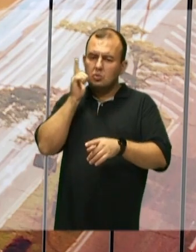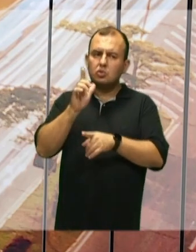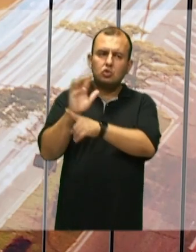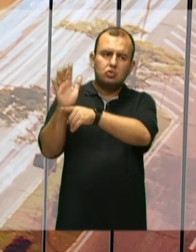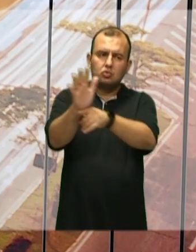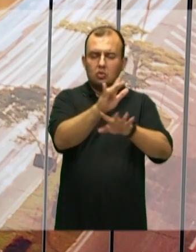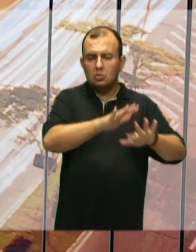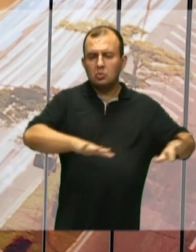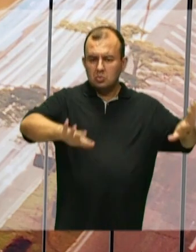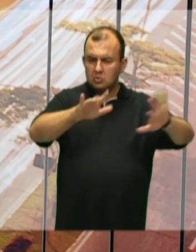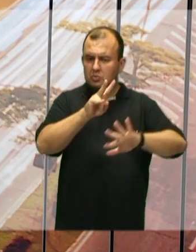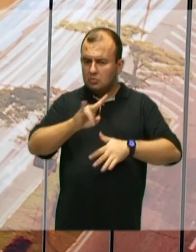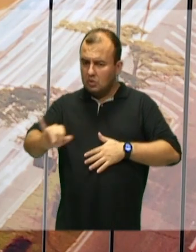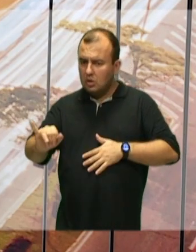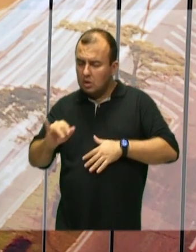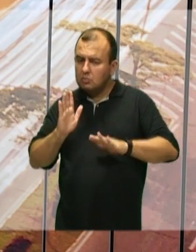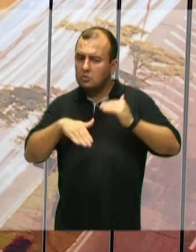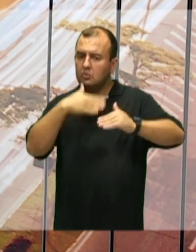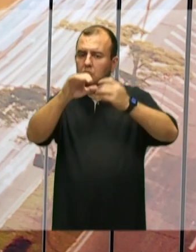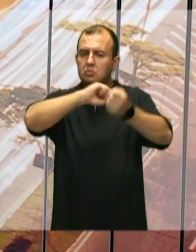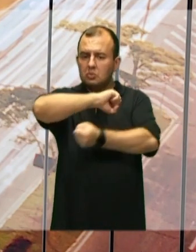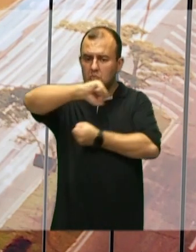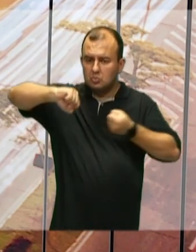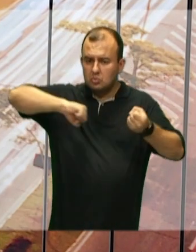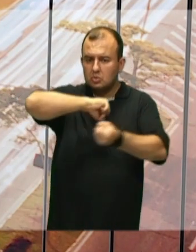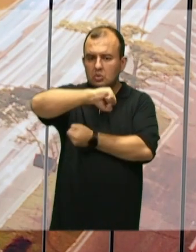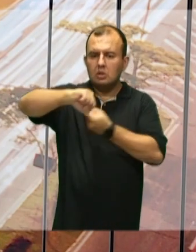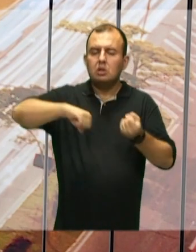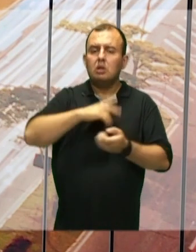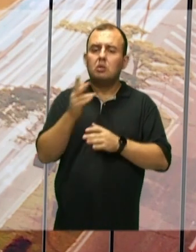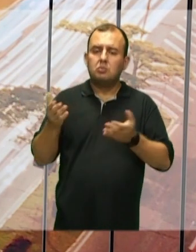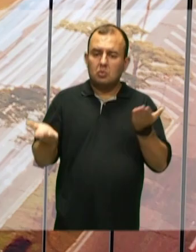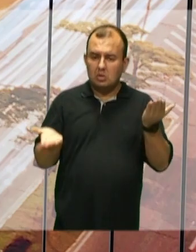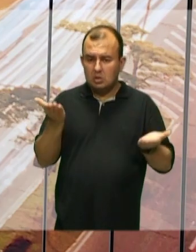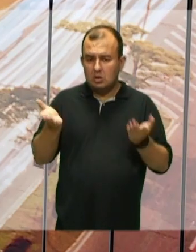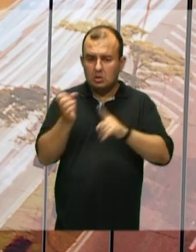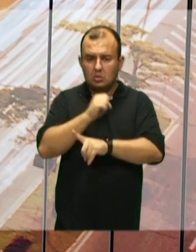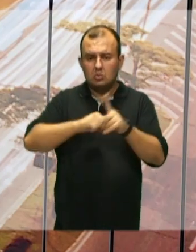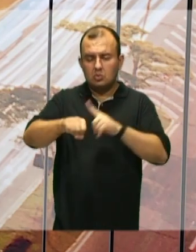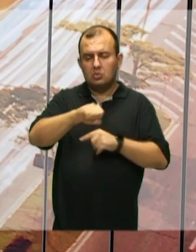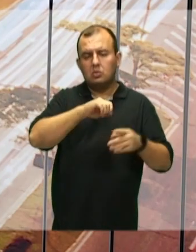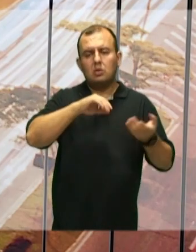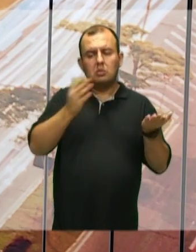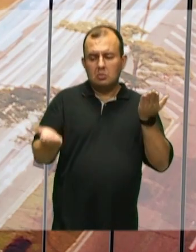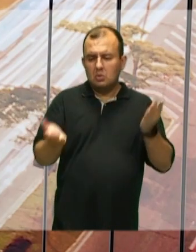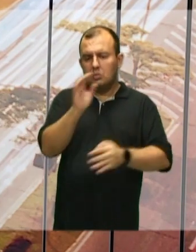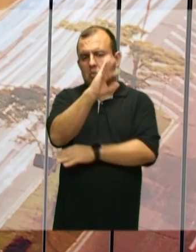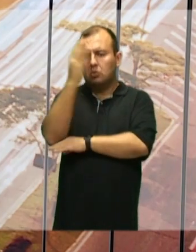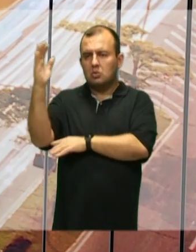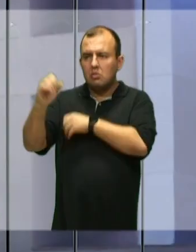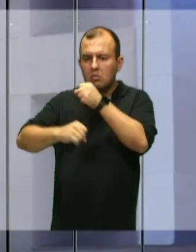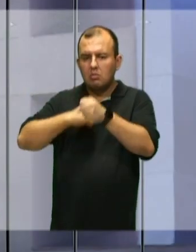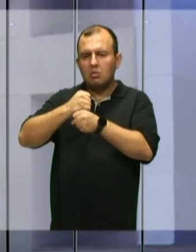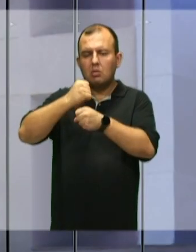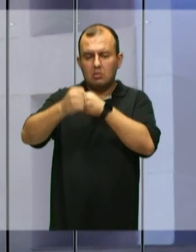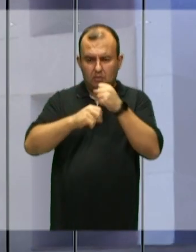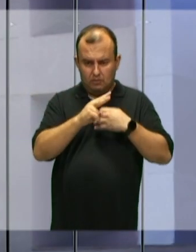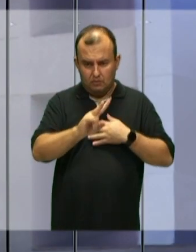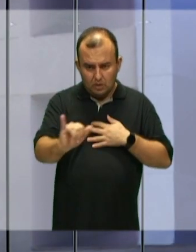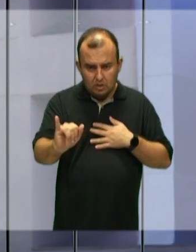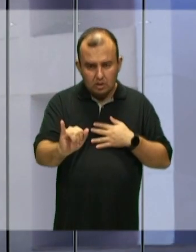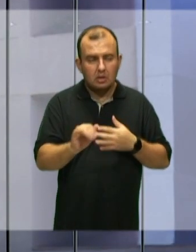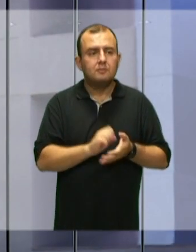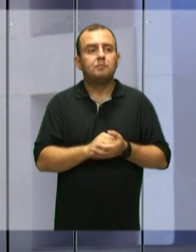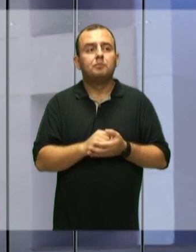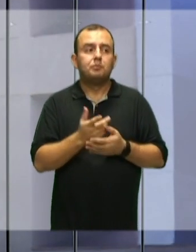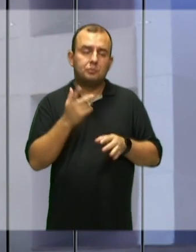Itajaí Vereador para o desenvolvimento sustentável com equilíbrio social com equilíbrio ambiental nos próximos anos bom o plano